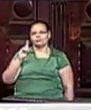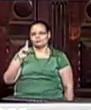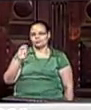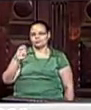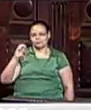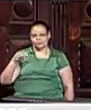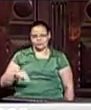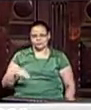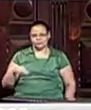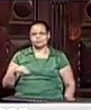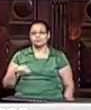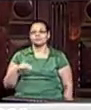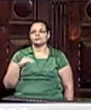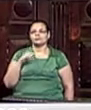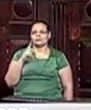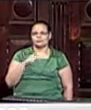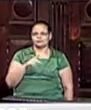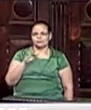mesmo